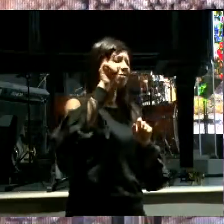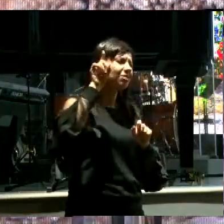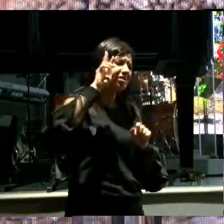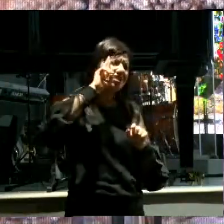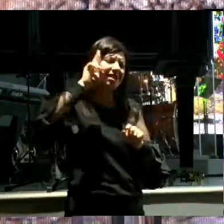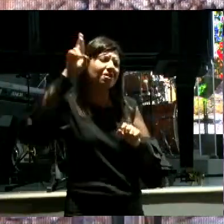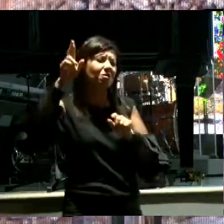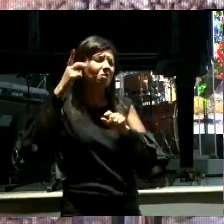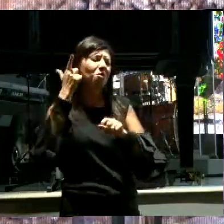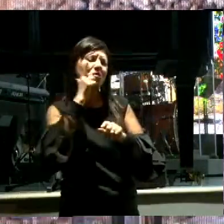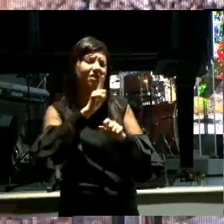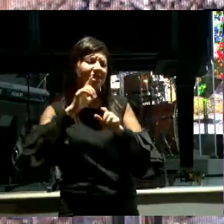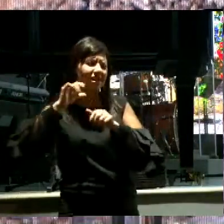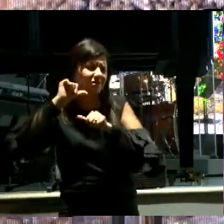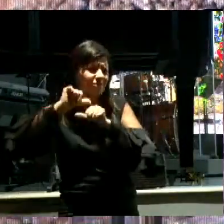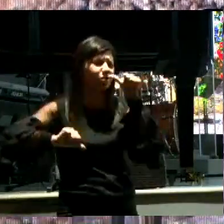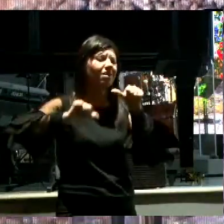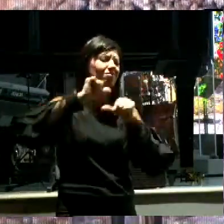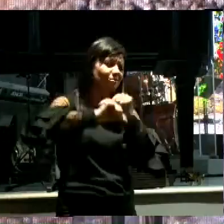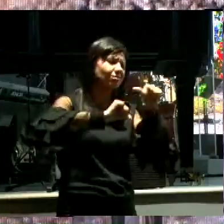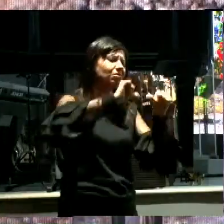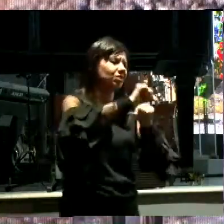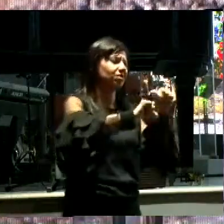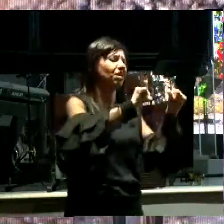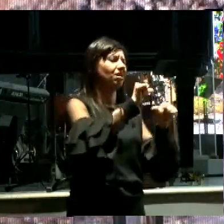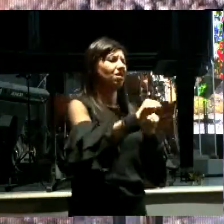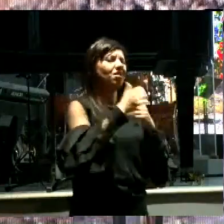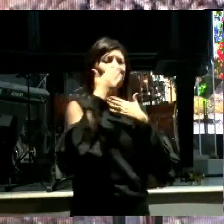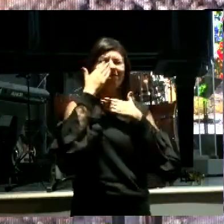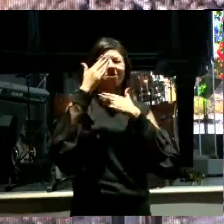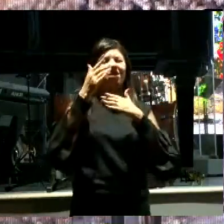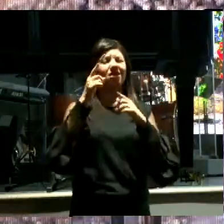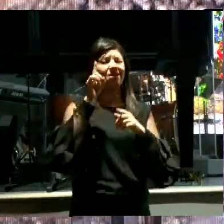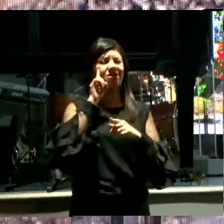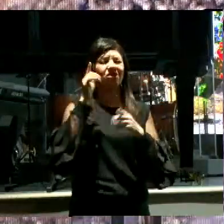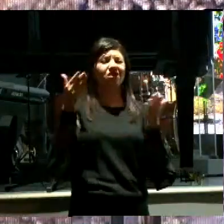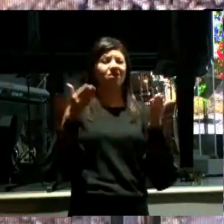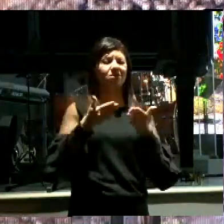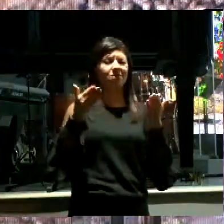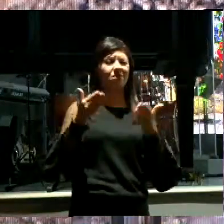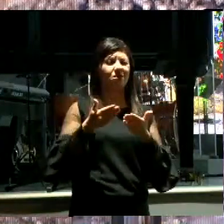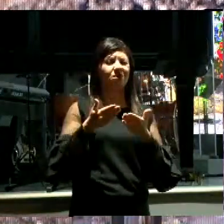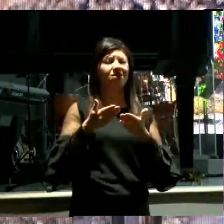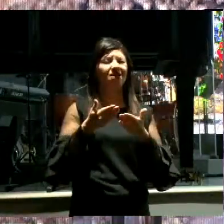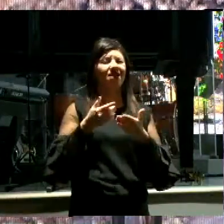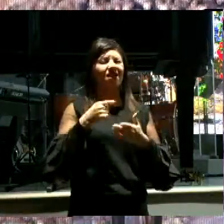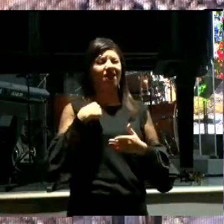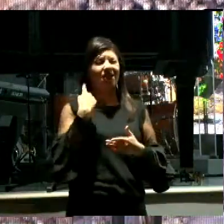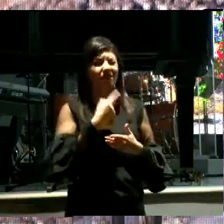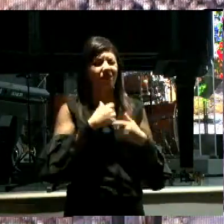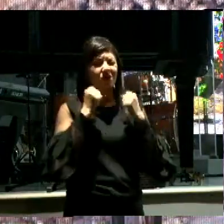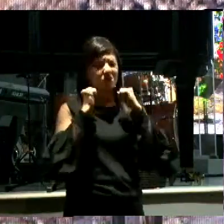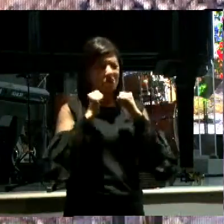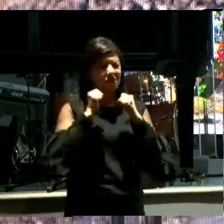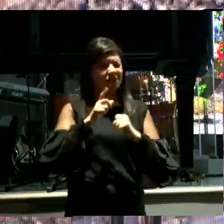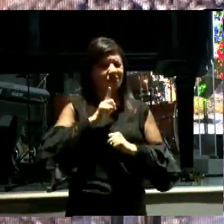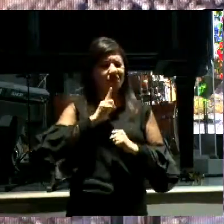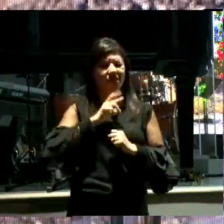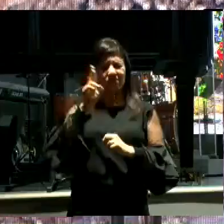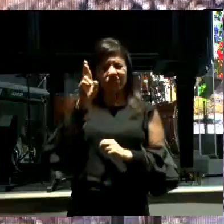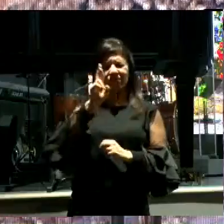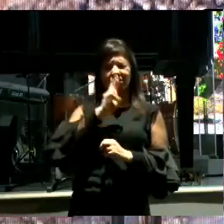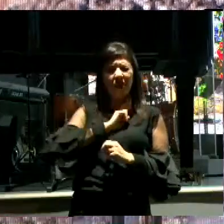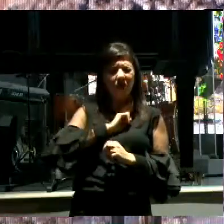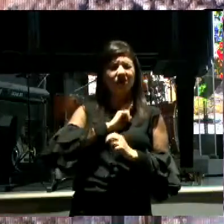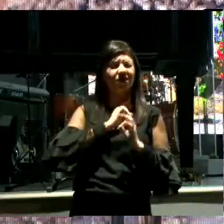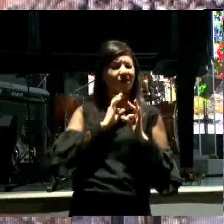muito obrigada por esse congresso, que seja bênção na vida dessas mulheres e que eu possa ainda ter resposta desse lugar,